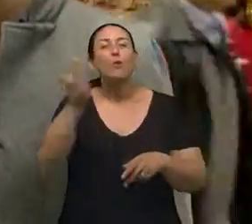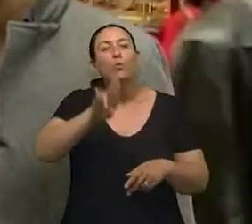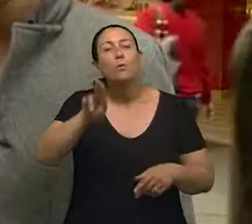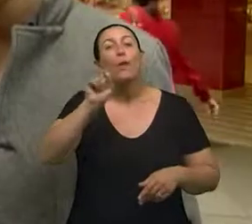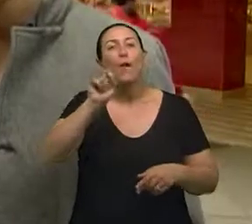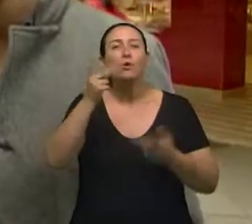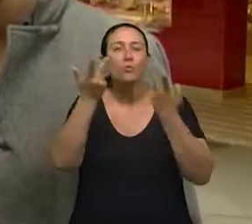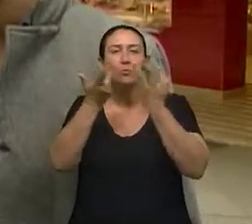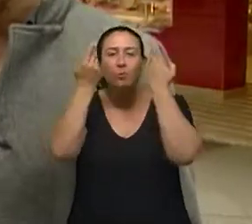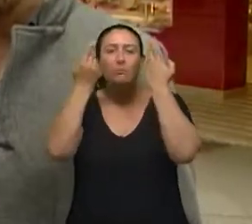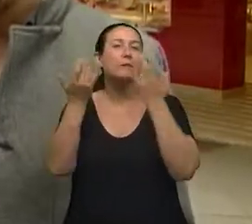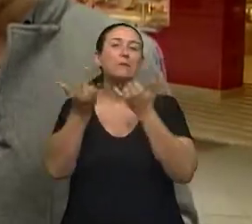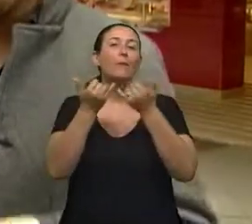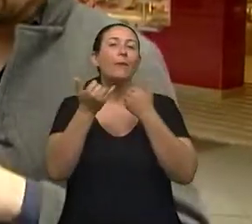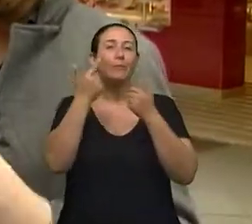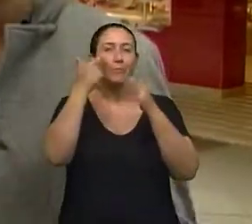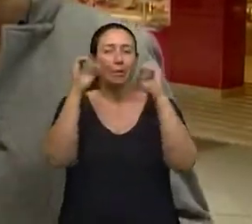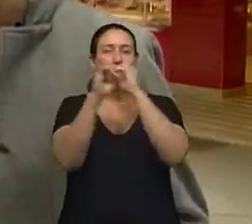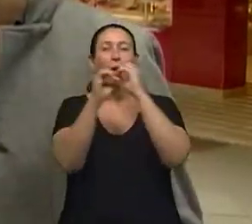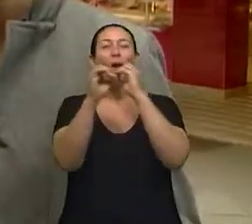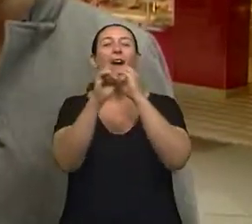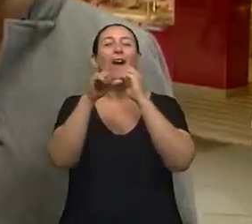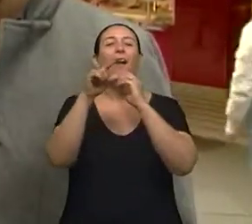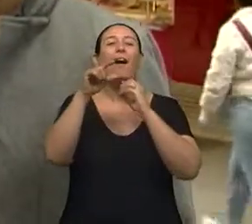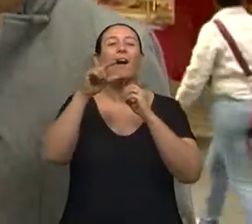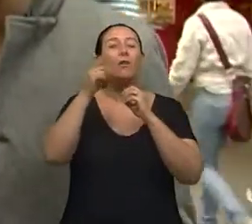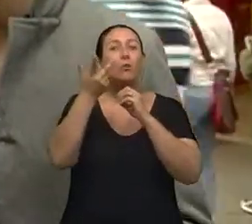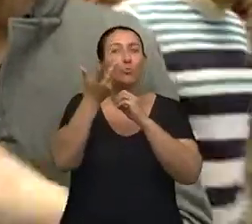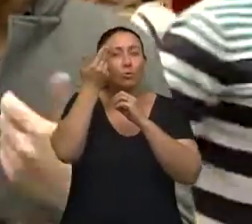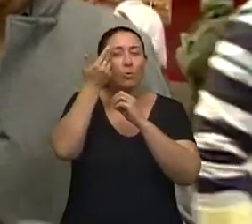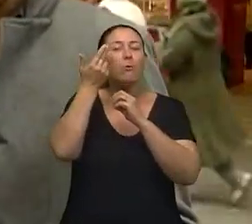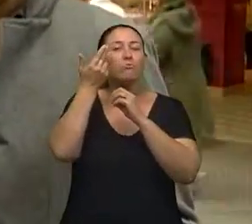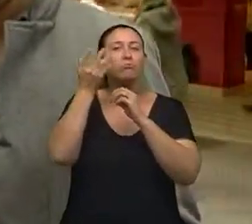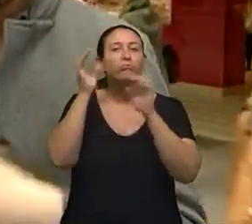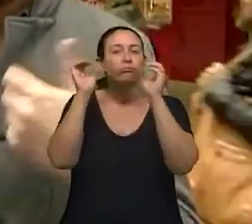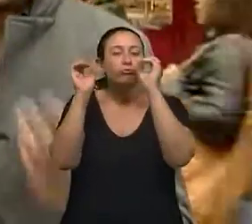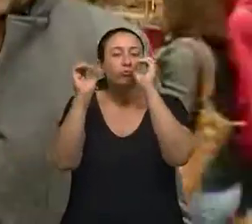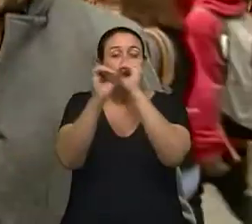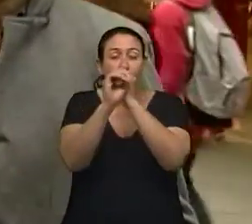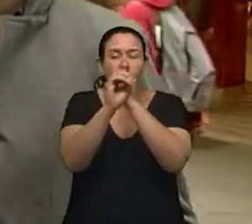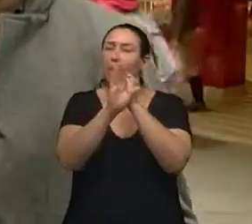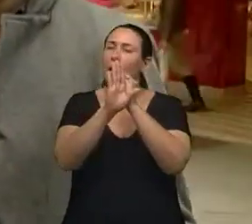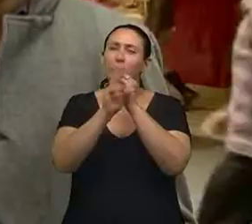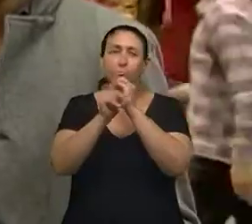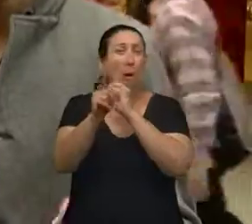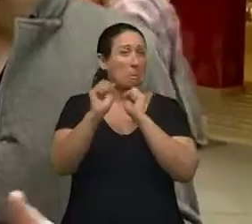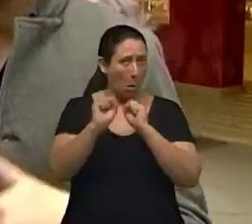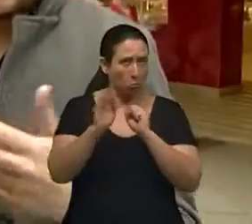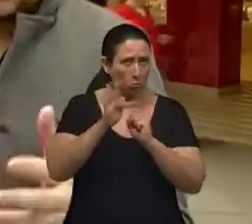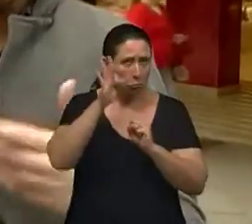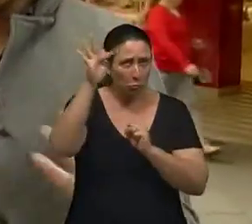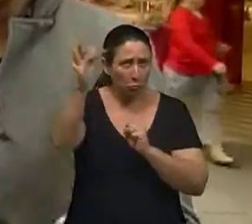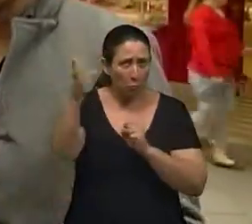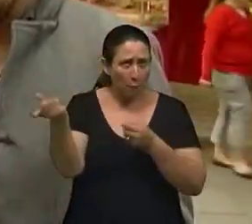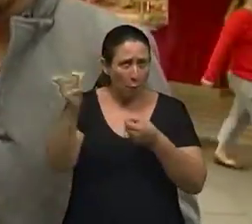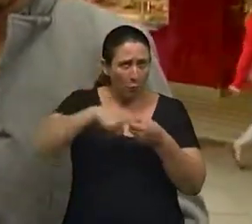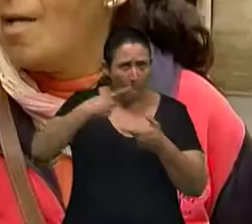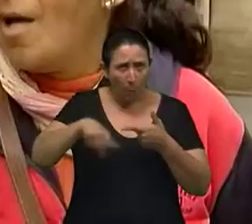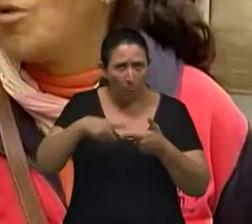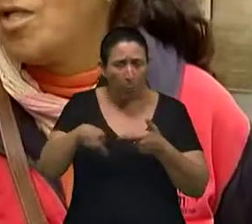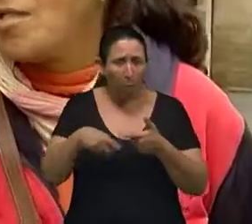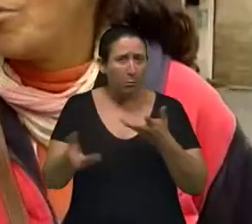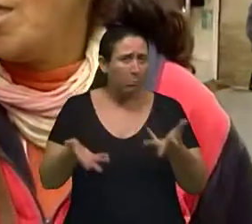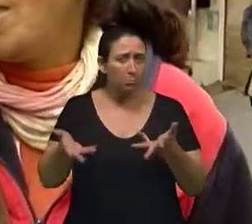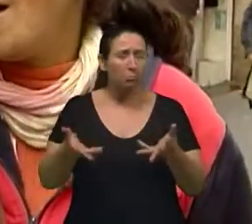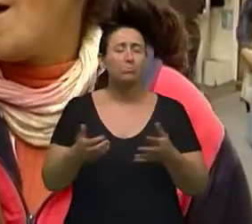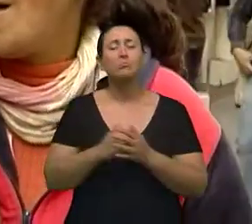uma cirurgia de correção ocular, aquela definitiva. Se tem algum problema, se pode voltar a perder a visão com o tempo.